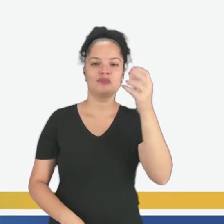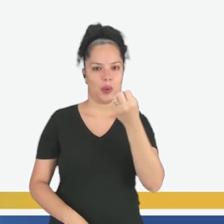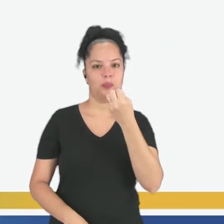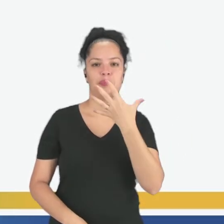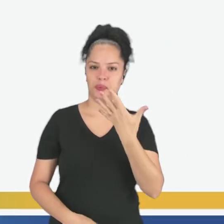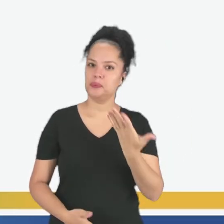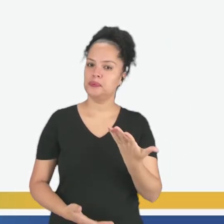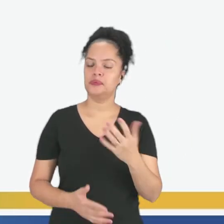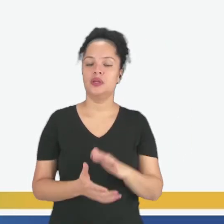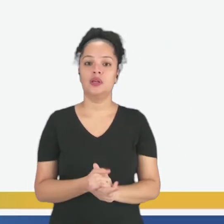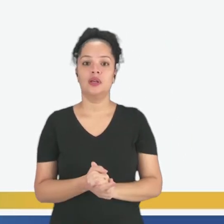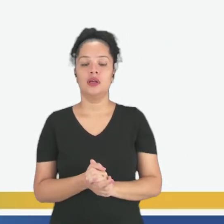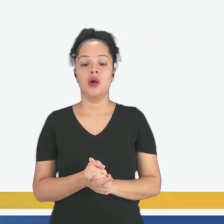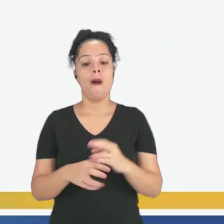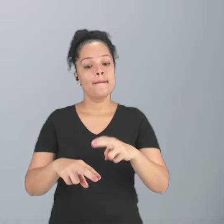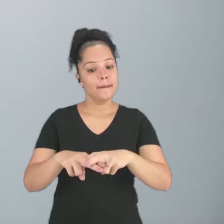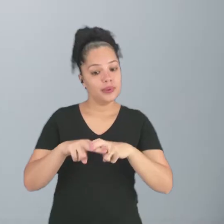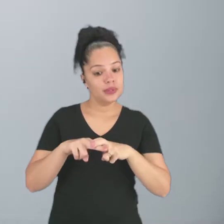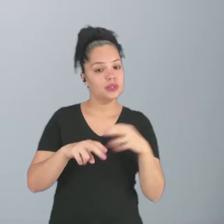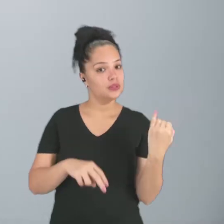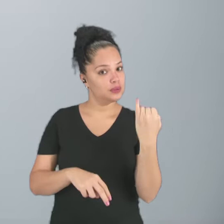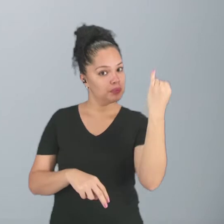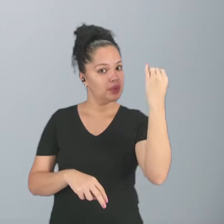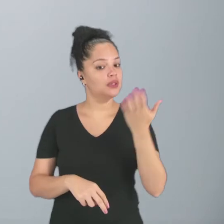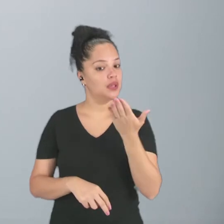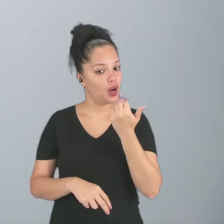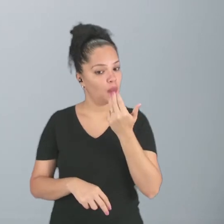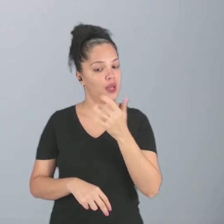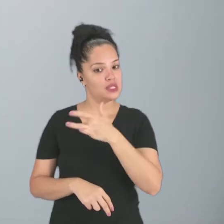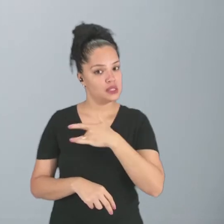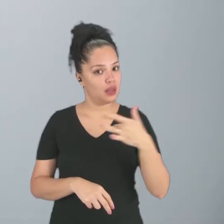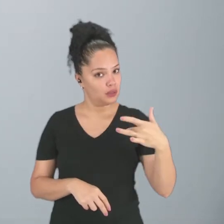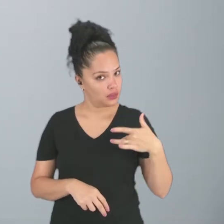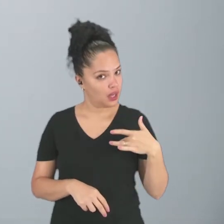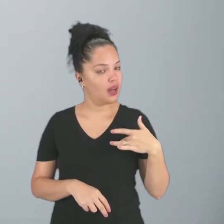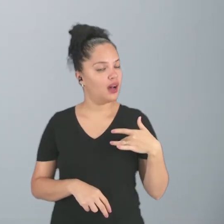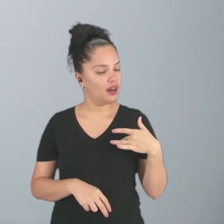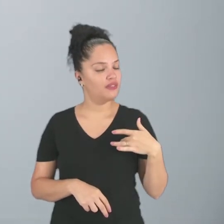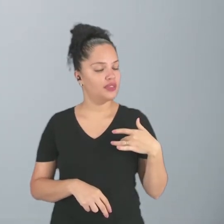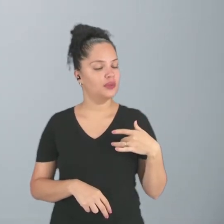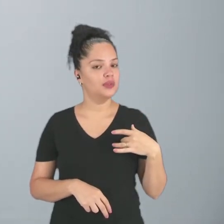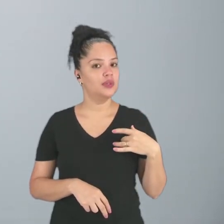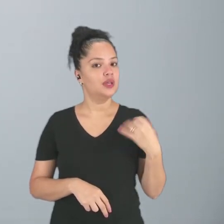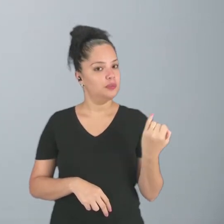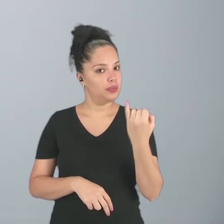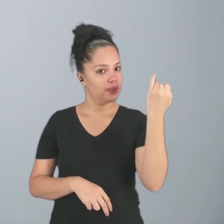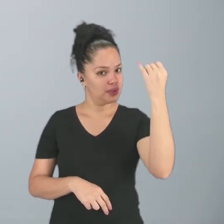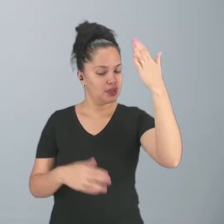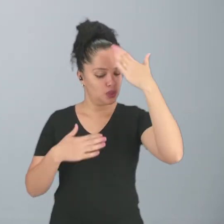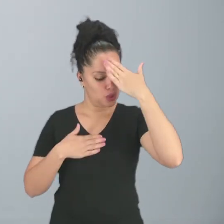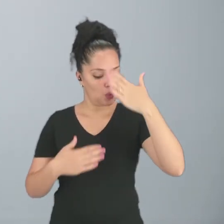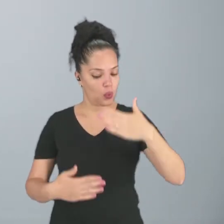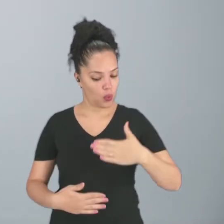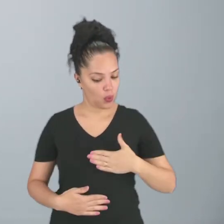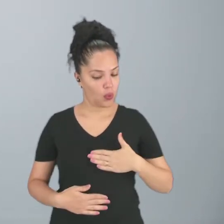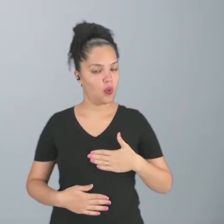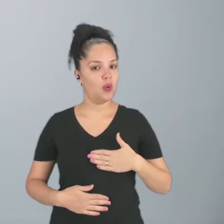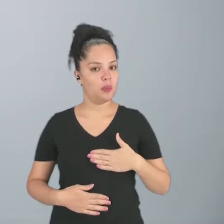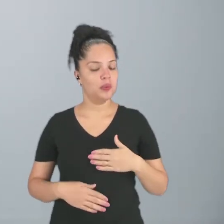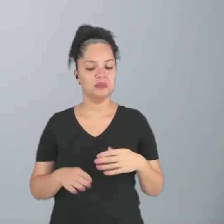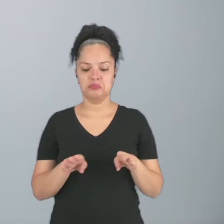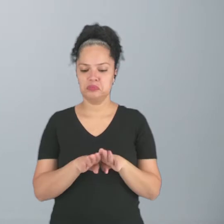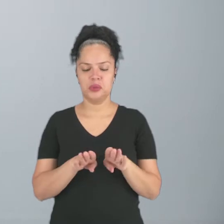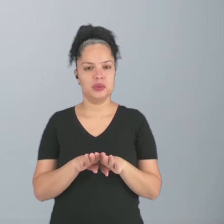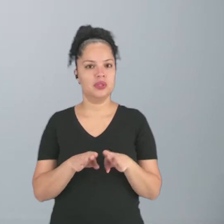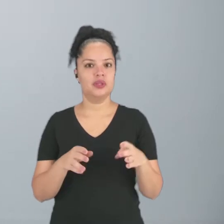a alimentação saudável não é só uma questão de bem-estar, né, uma questão de corpo, mas é uma questão que envolve muitos outros aspectos que